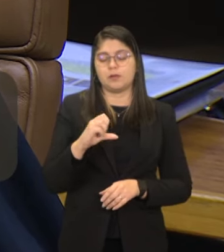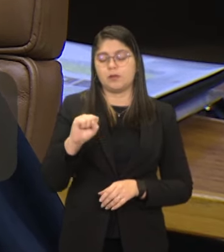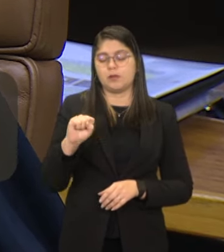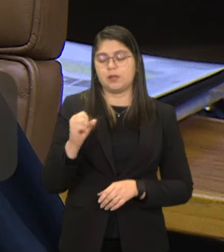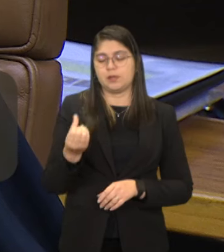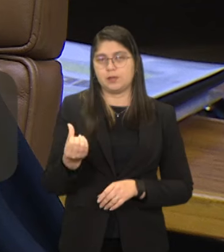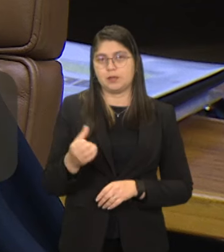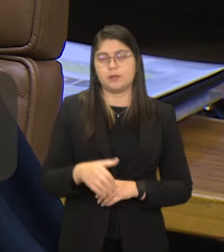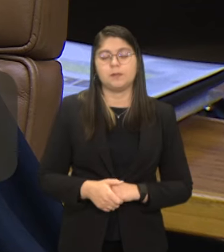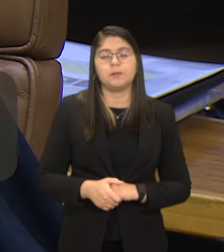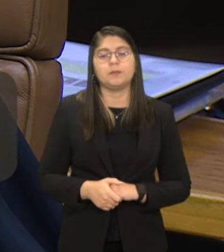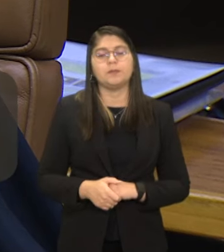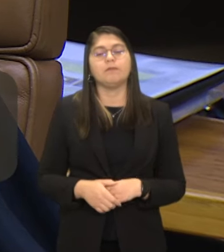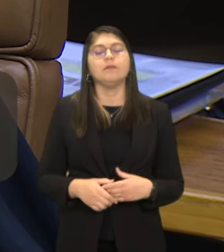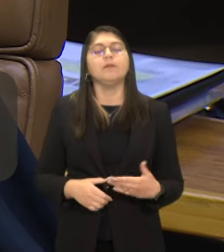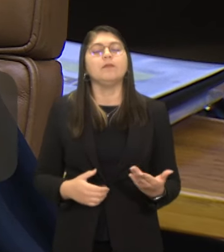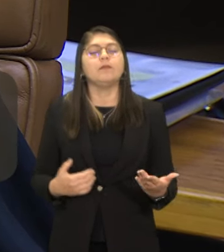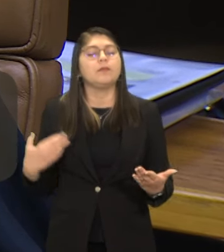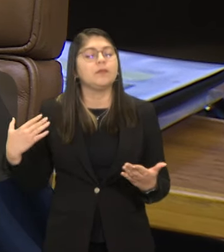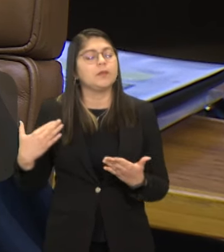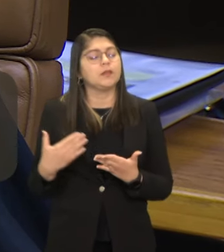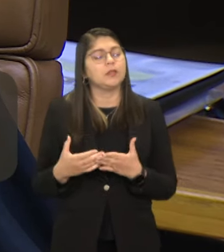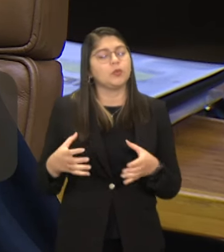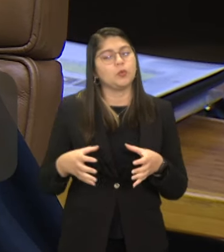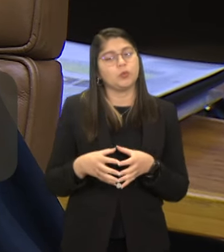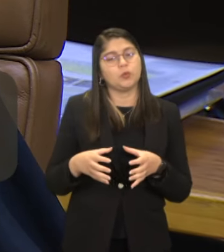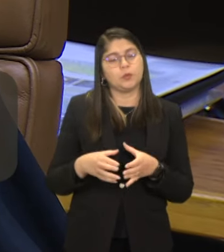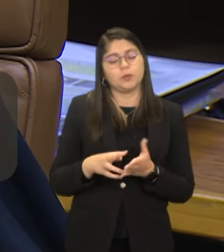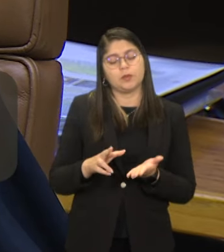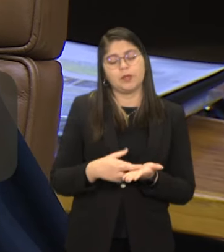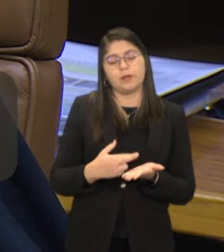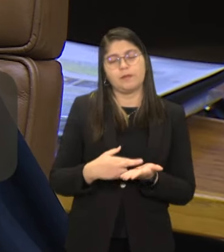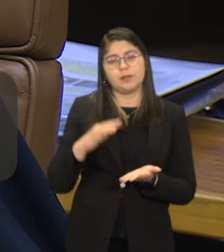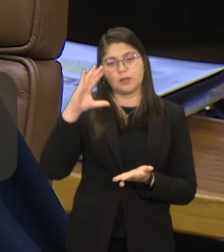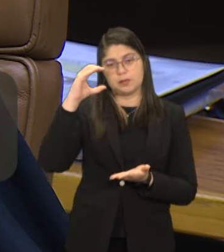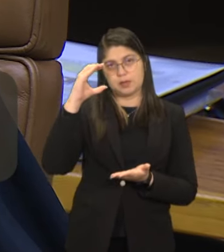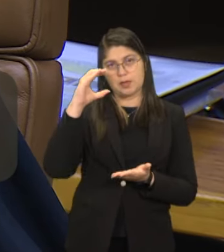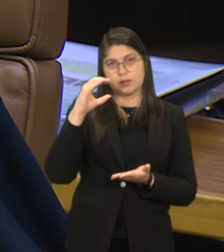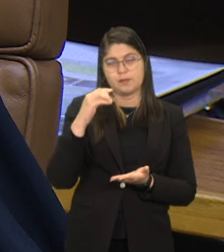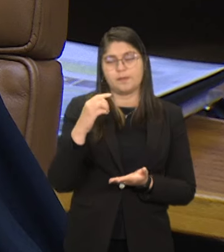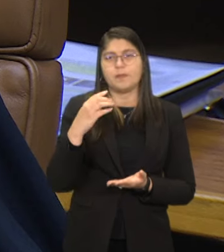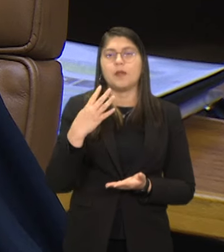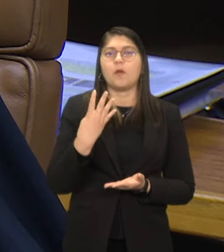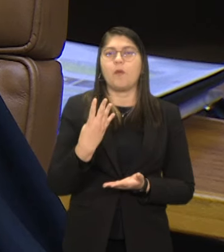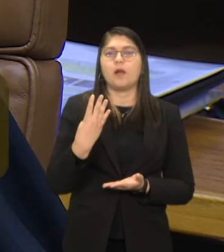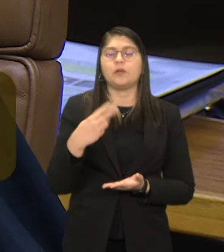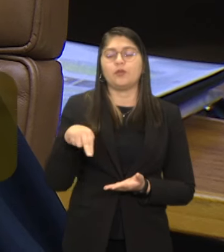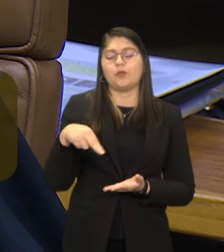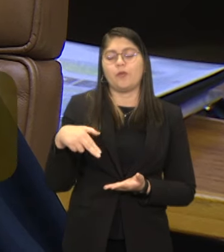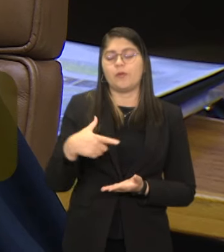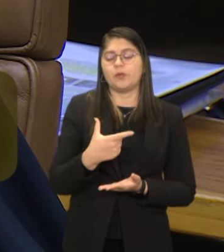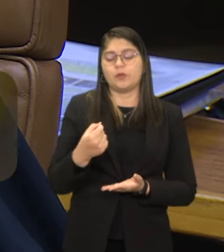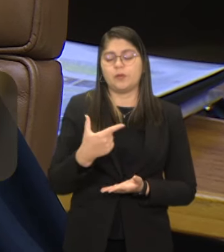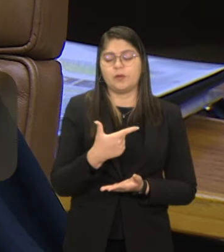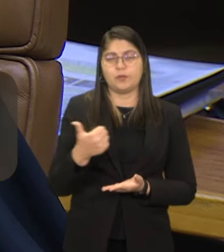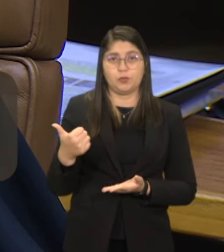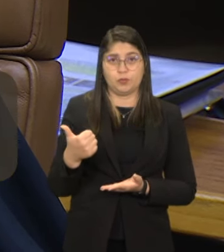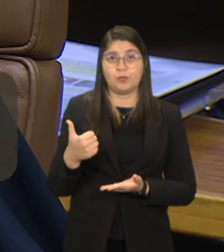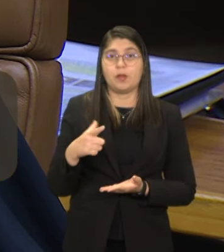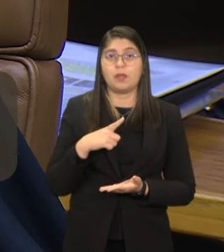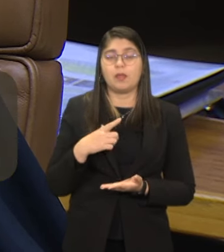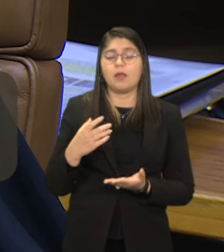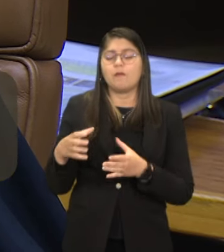Bom, recente grupo da prestigiada revista Science, em 4 de novembro de 2021, realizado em um grupo de amostragem